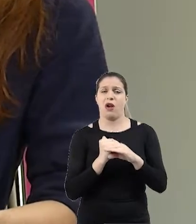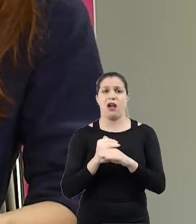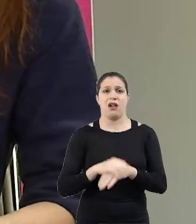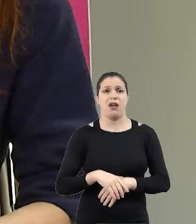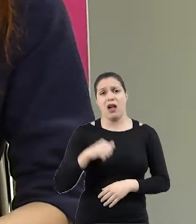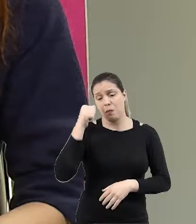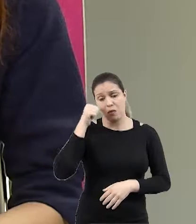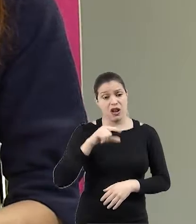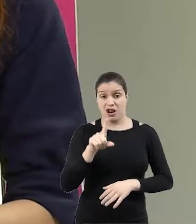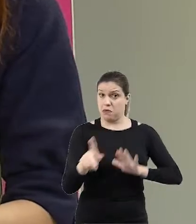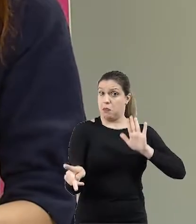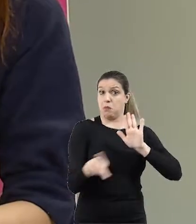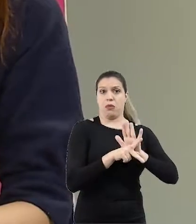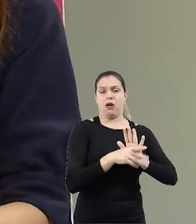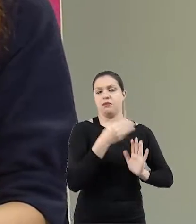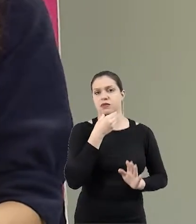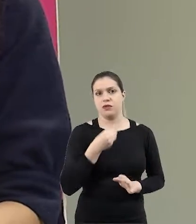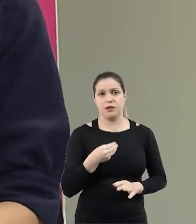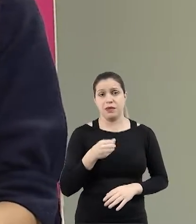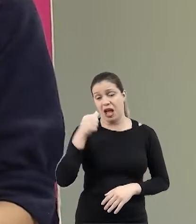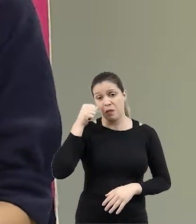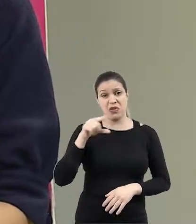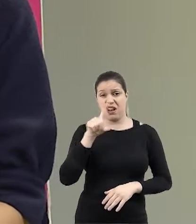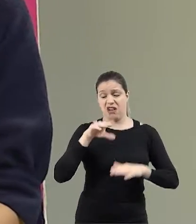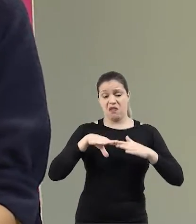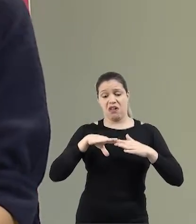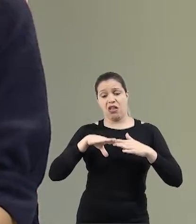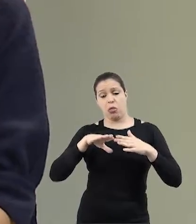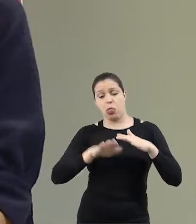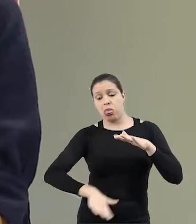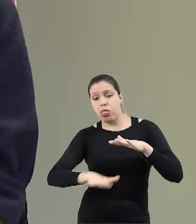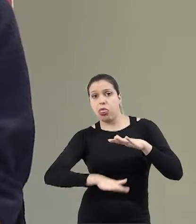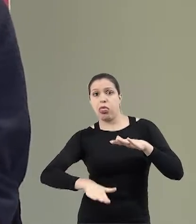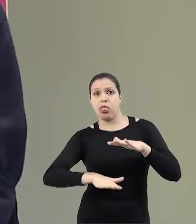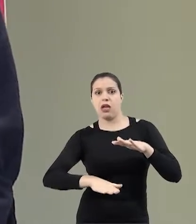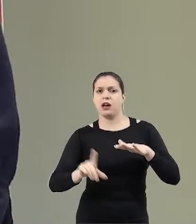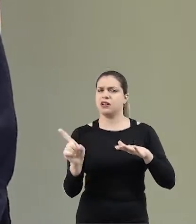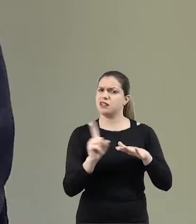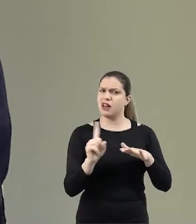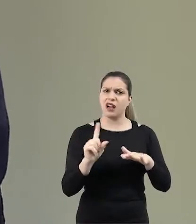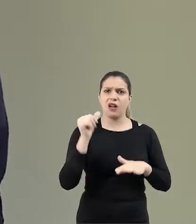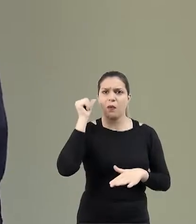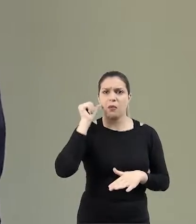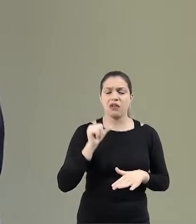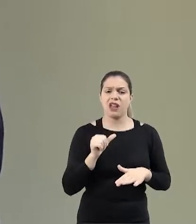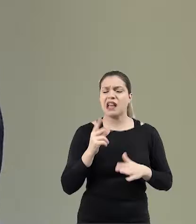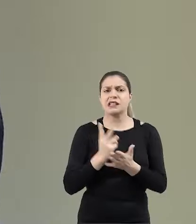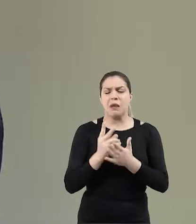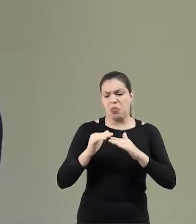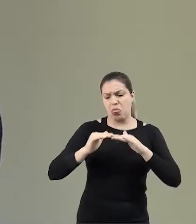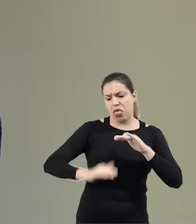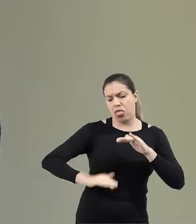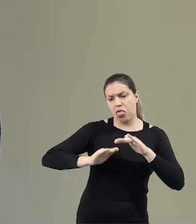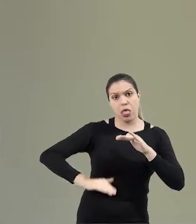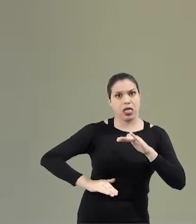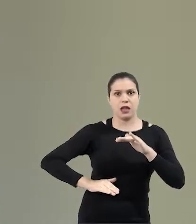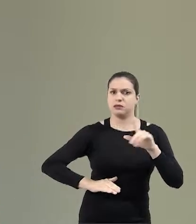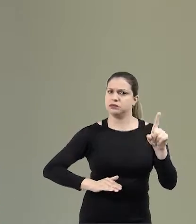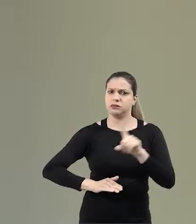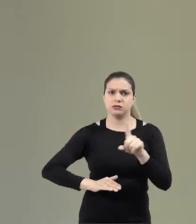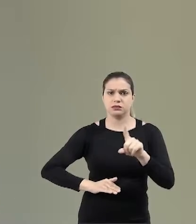não é propriedade do homem, a mulher não é inferior ao homem, a mulher não pode ser colocada numa posição de inferioridade, ela não